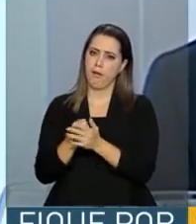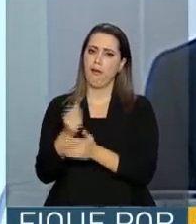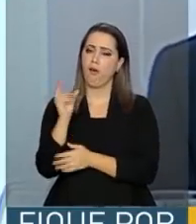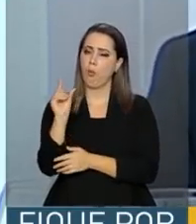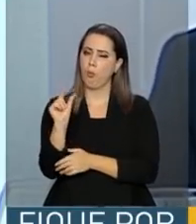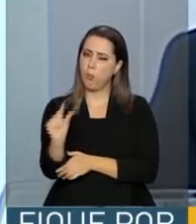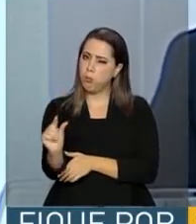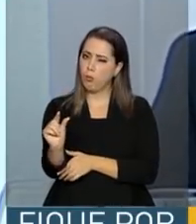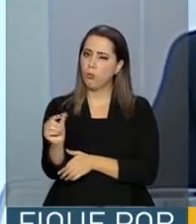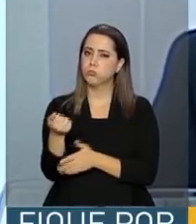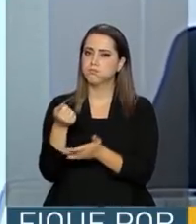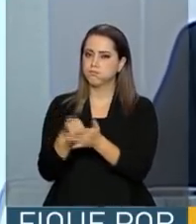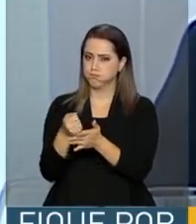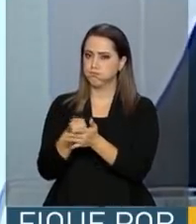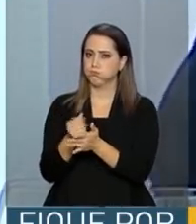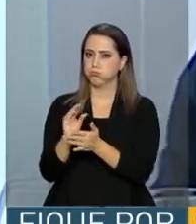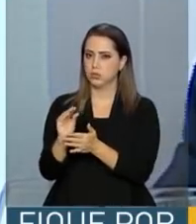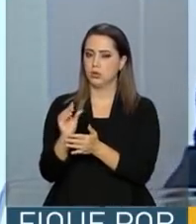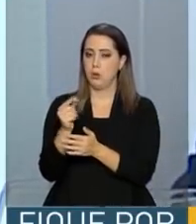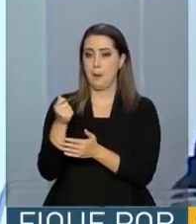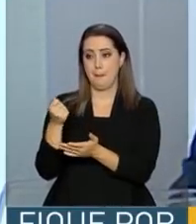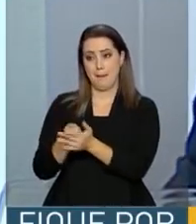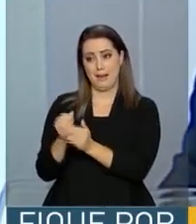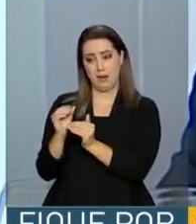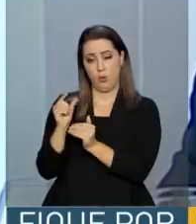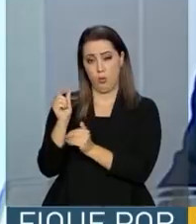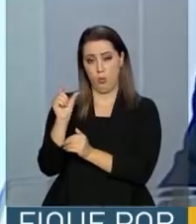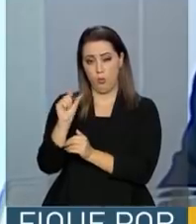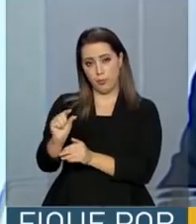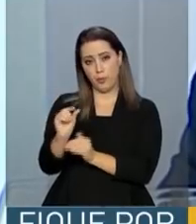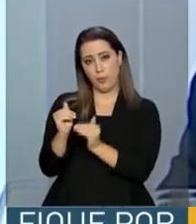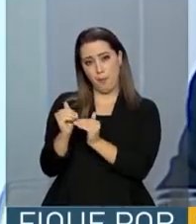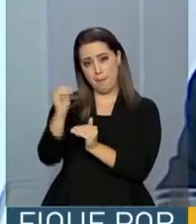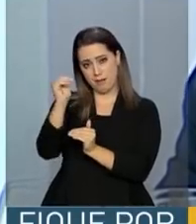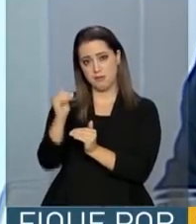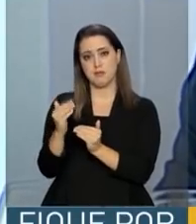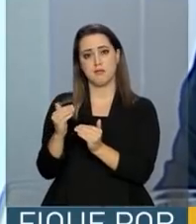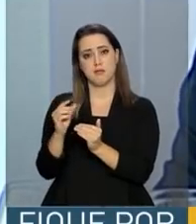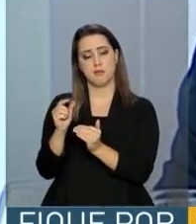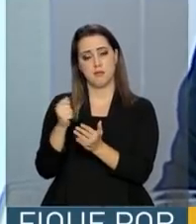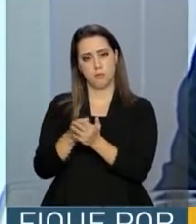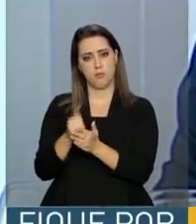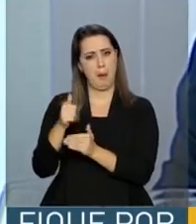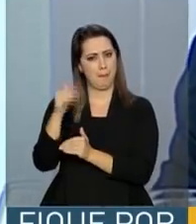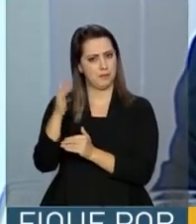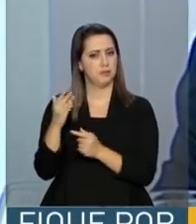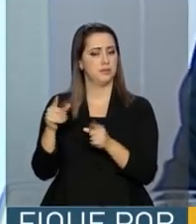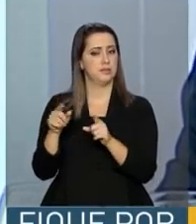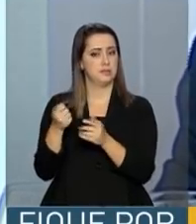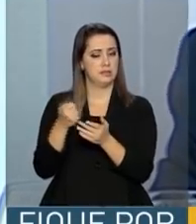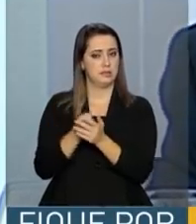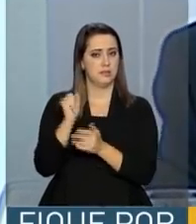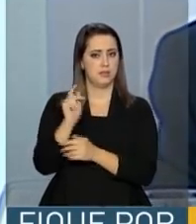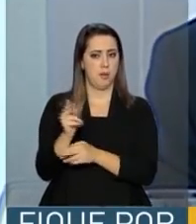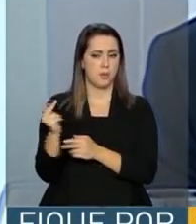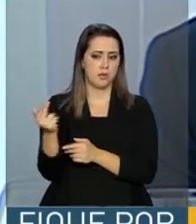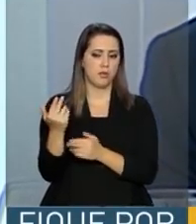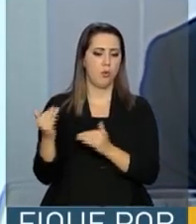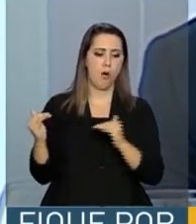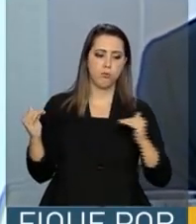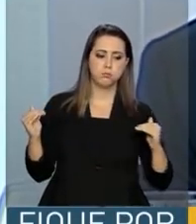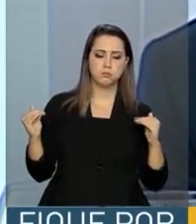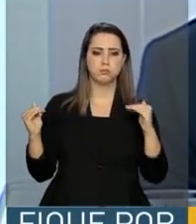talvez ele tenha que botar o dinheiro lá não é é para para poder se aposentar aliás